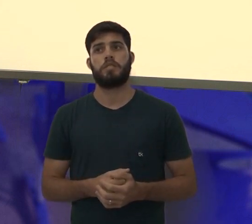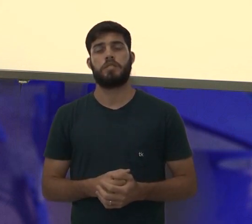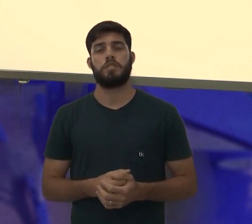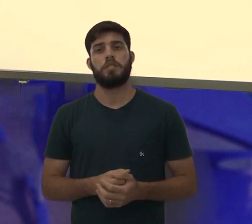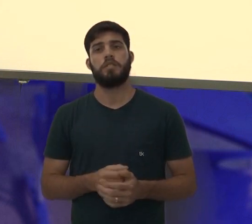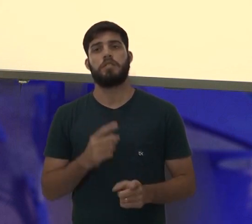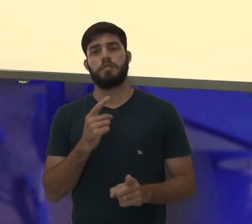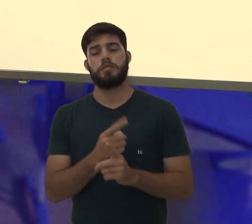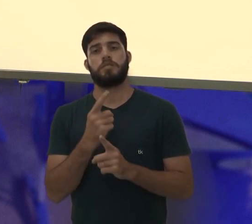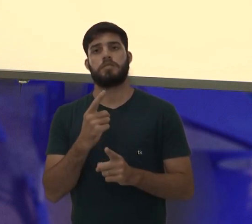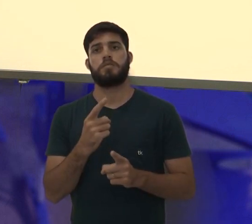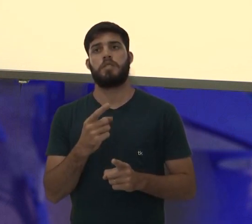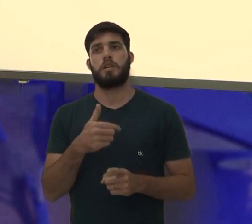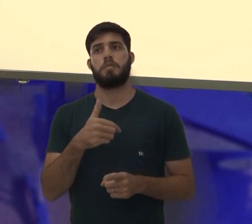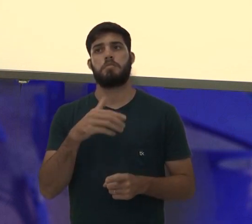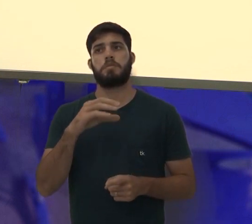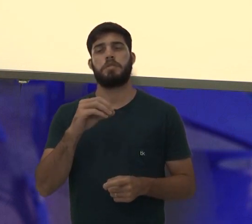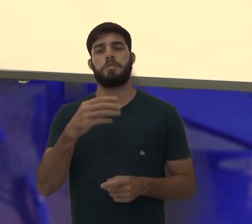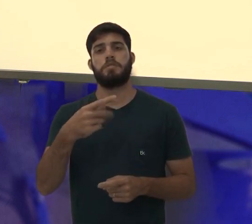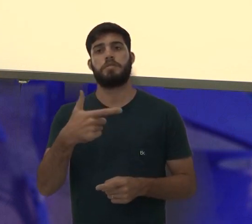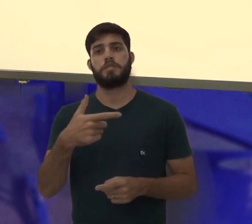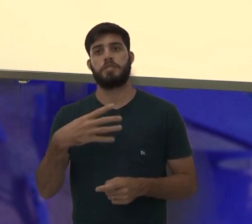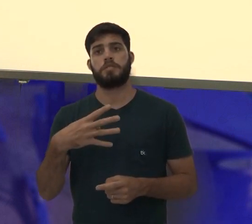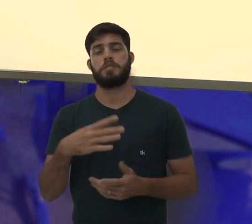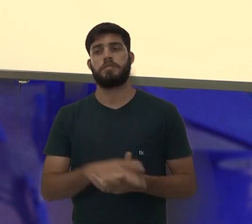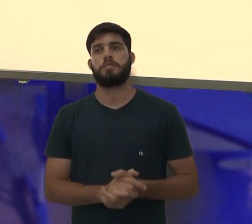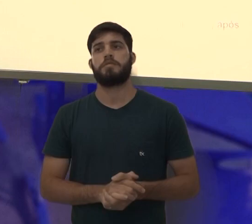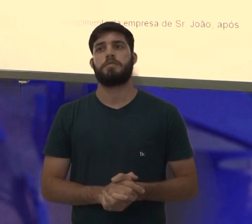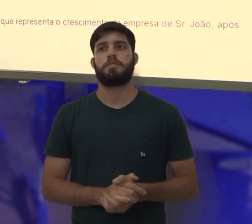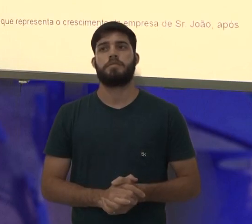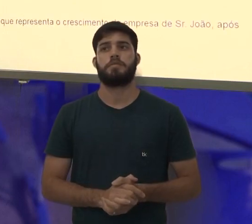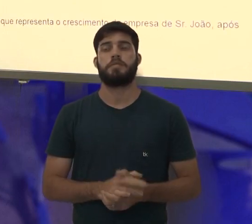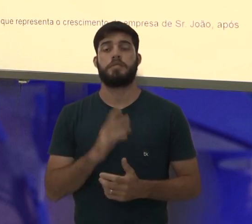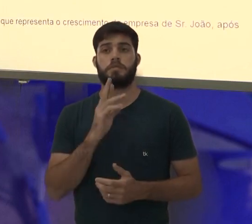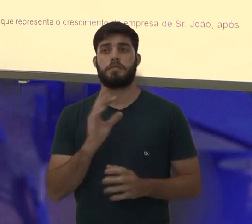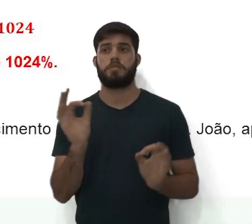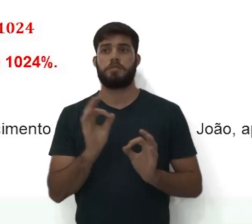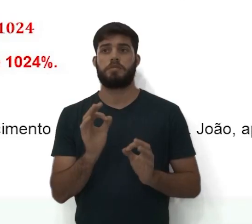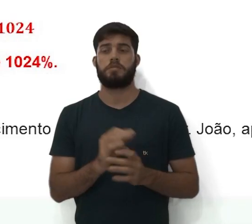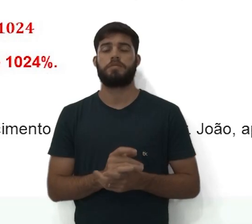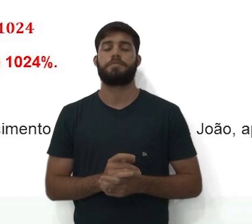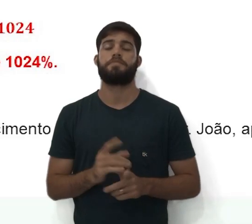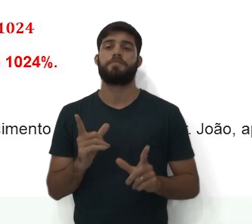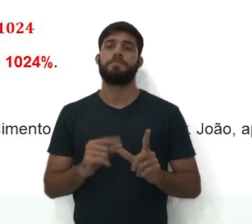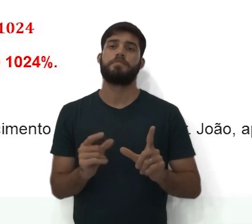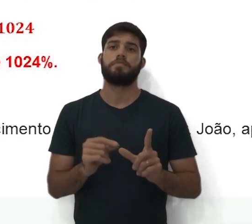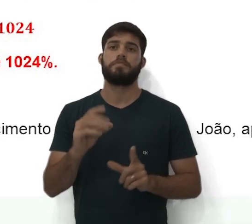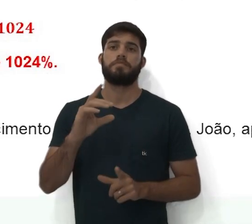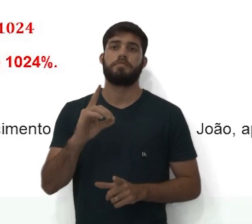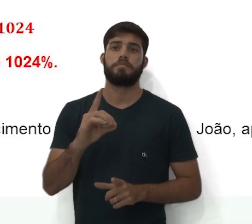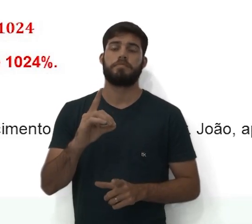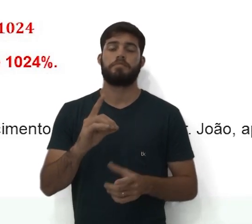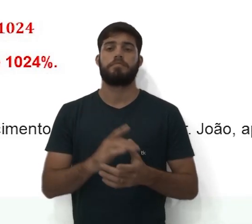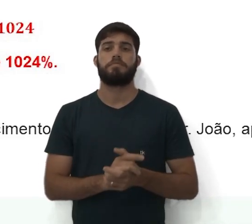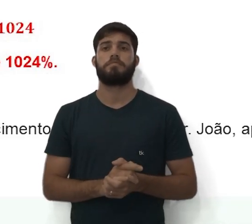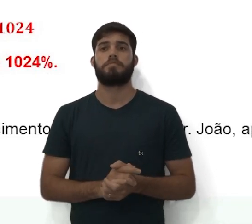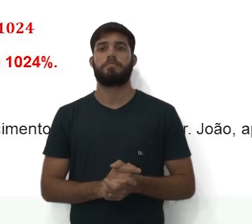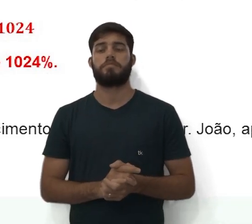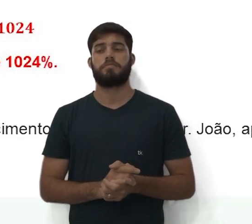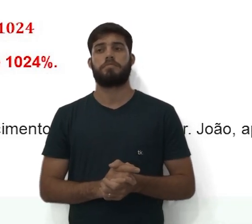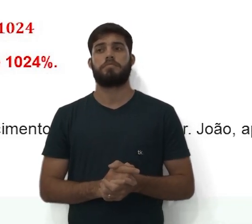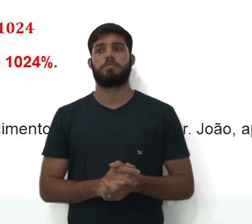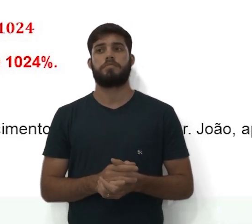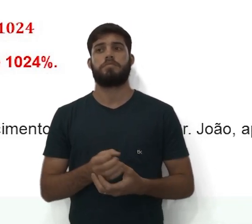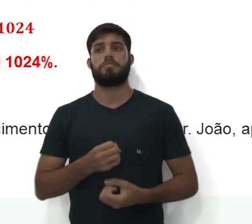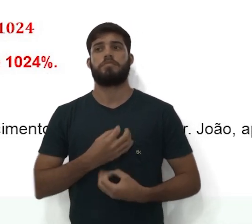raiz e encontramos o valor de 1024. Então, a resposta é não. Na letra D diz o seguinte: ainda de acordo